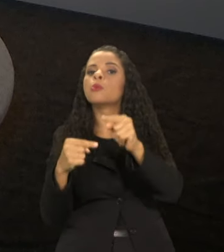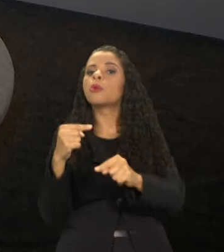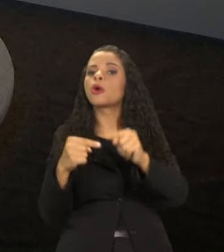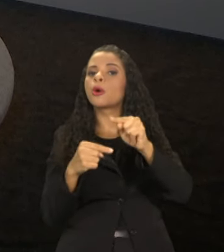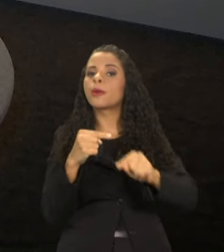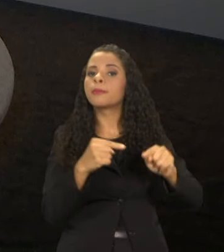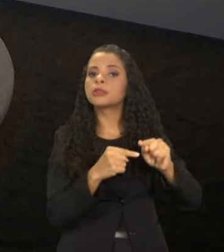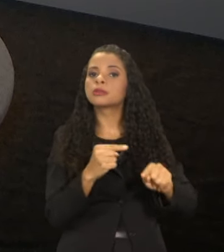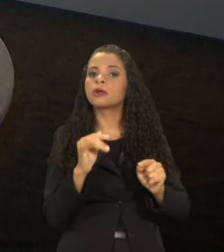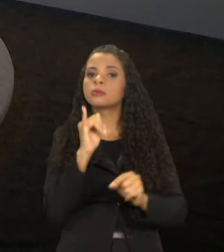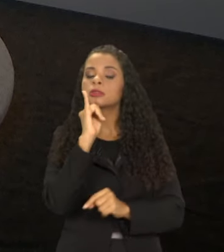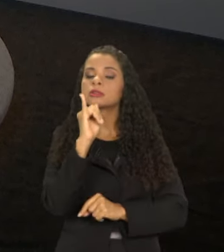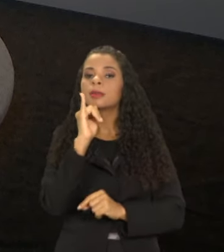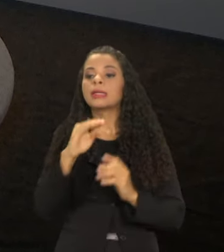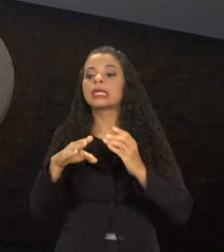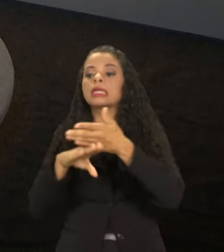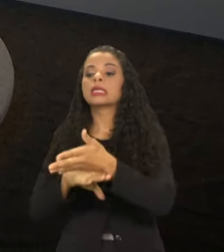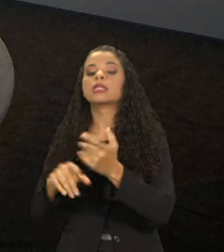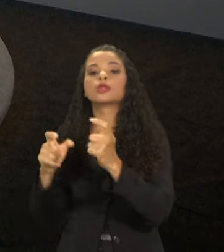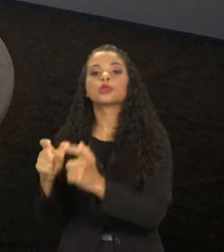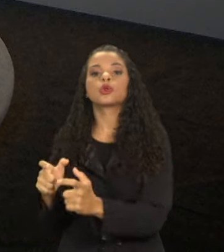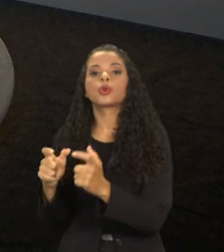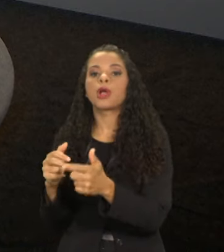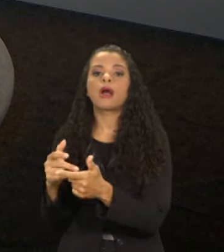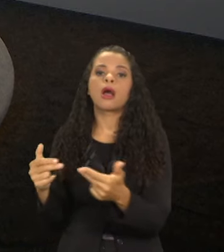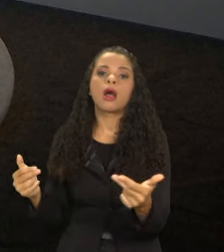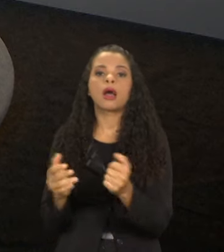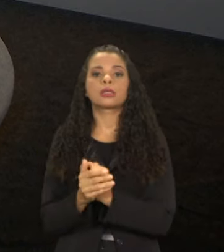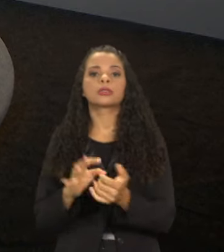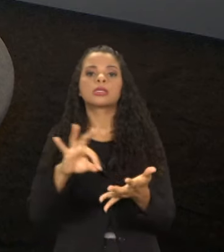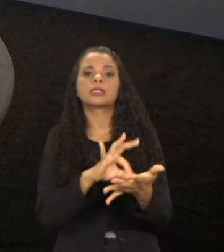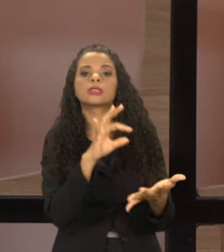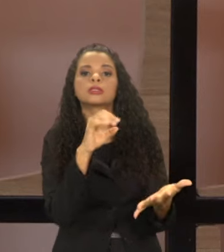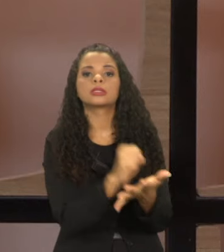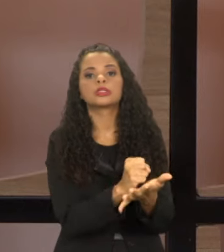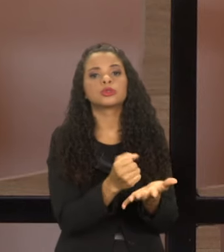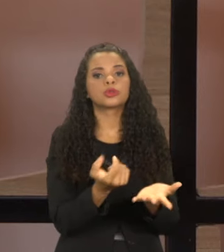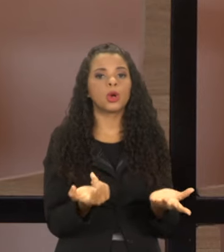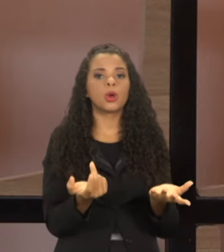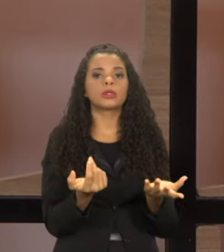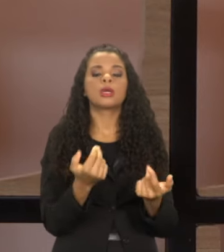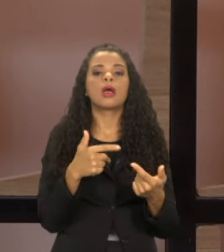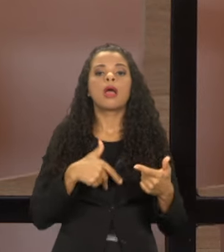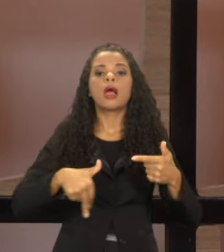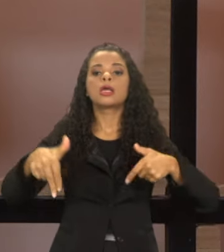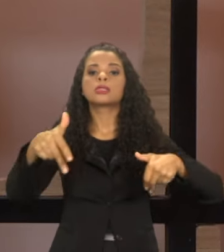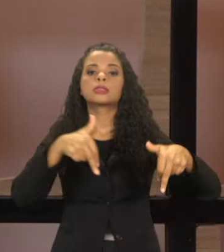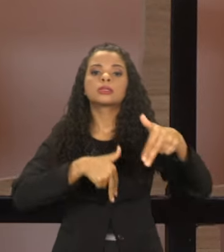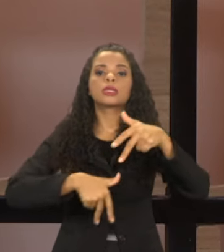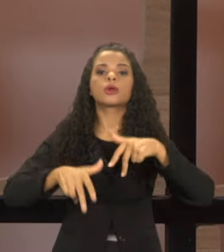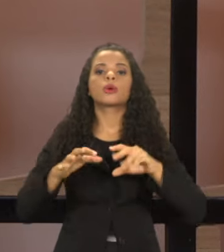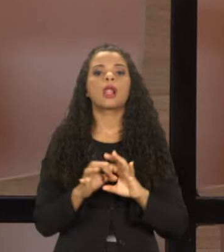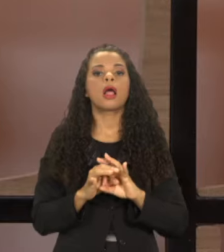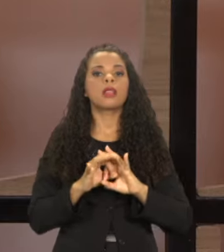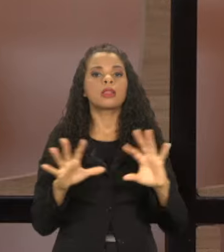proibição de frequentar determinados lugares, de fazer algumas matrículas, não é? De circular livremente, até que